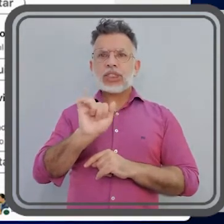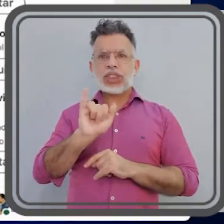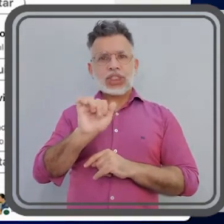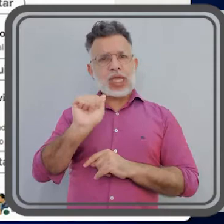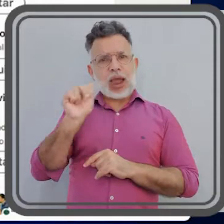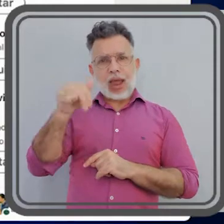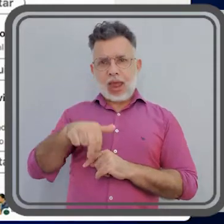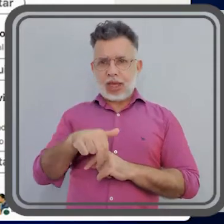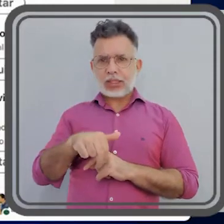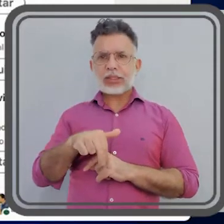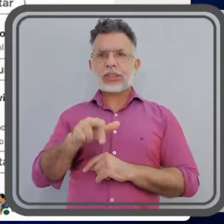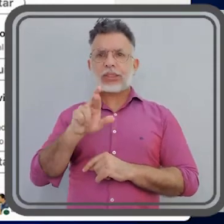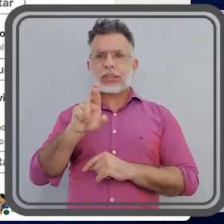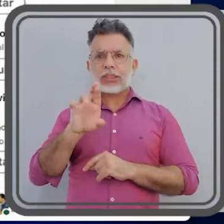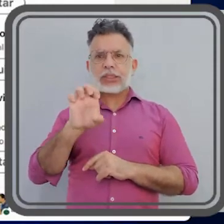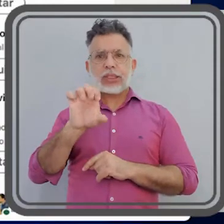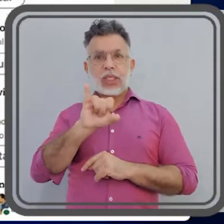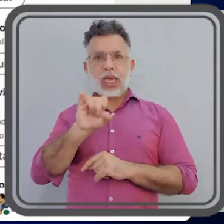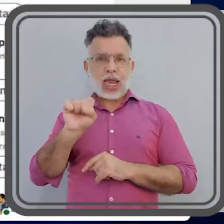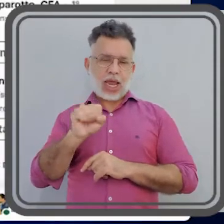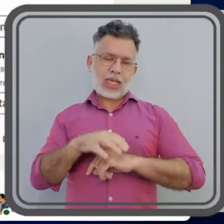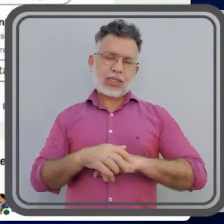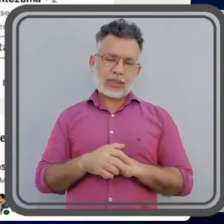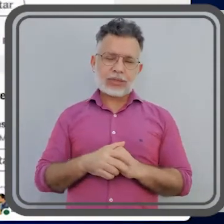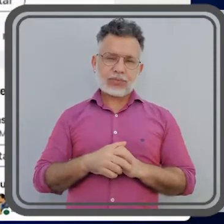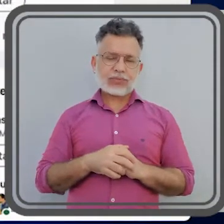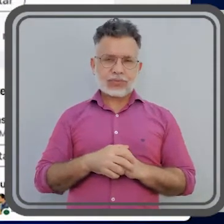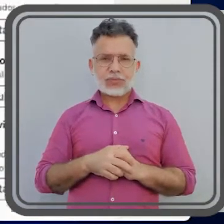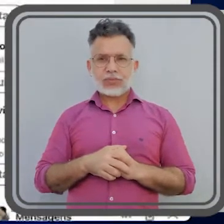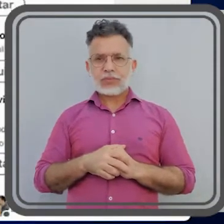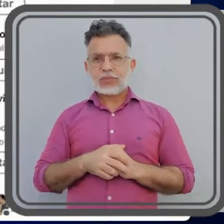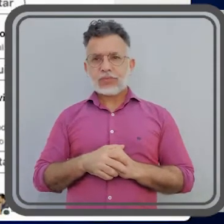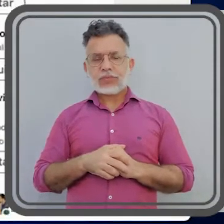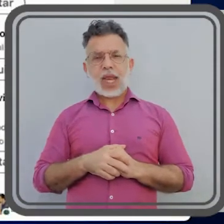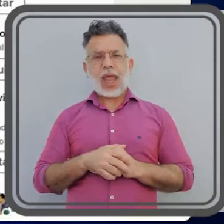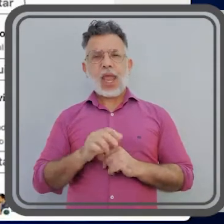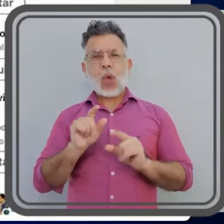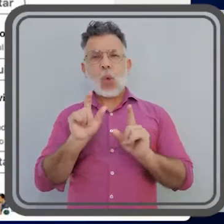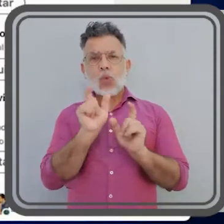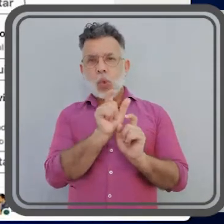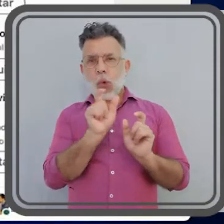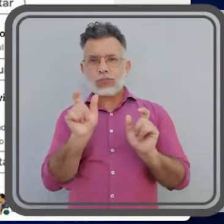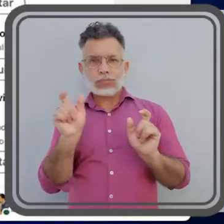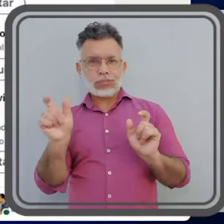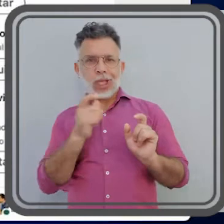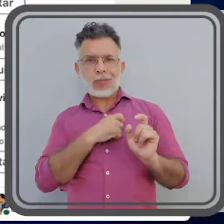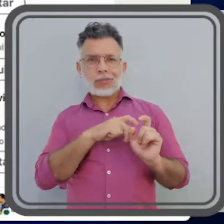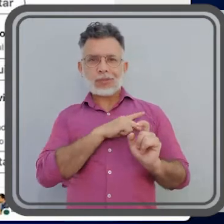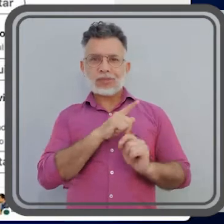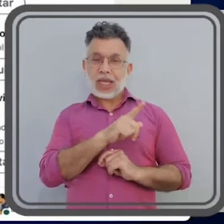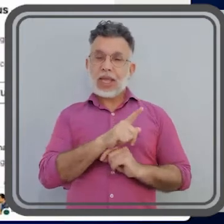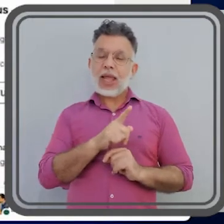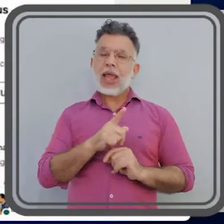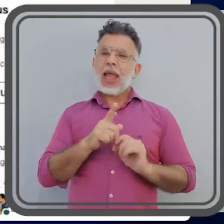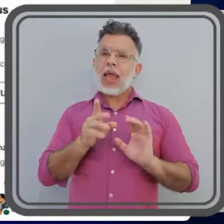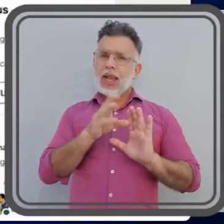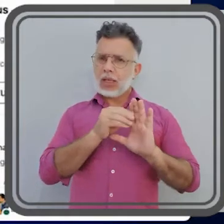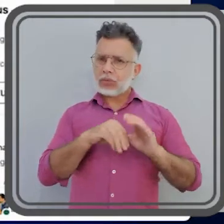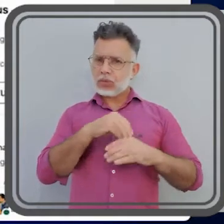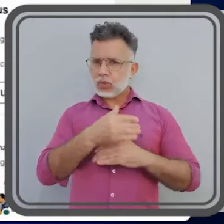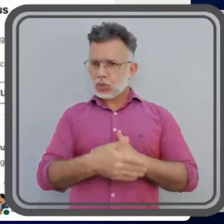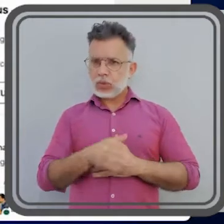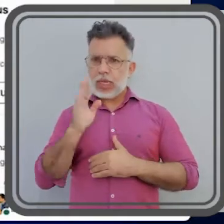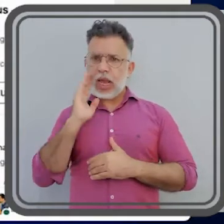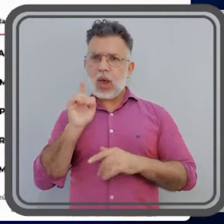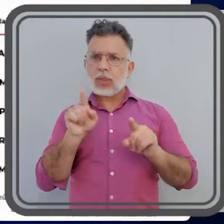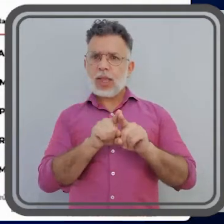Reis. Guitian é o sobrenome do meu avô por parte de mãe. Sobrenome espanhol. Legal. Thiagão traz muito conteúdo legal e também o site da Suno